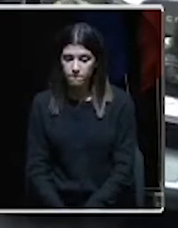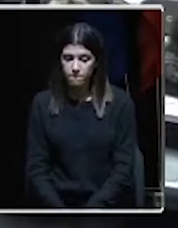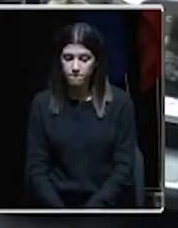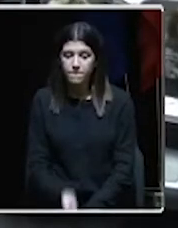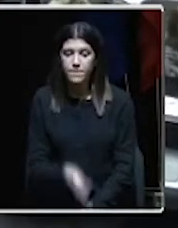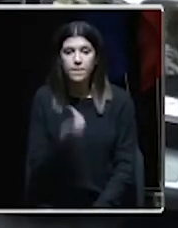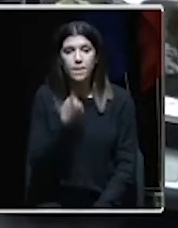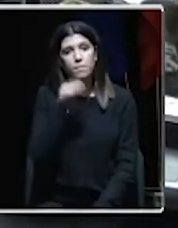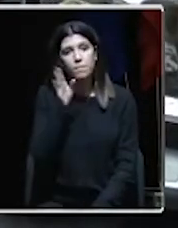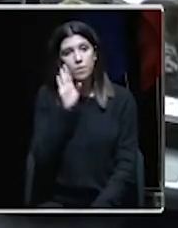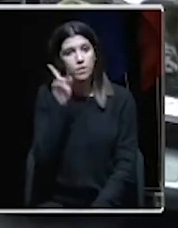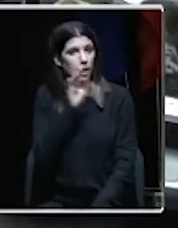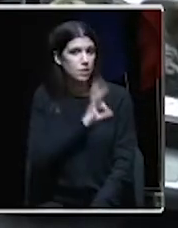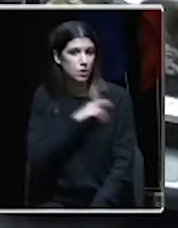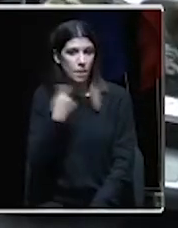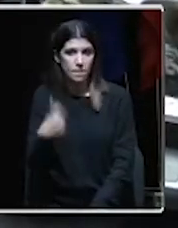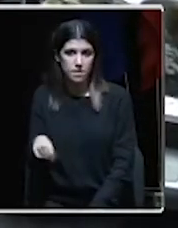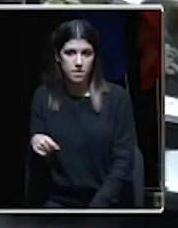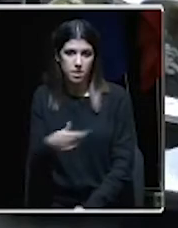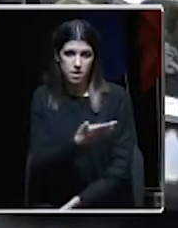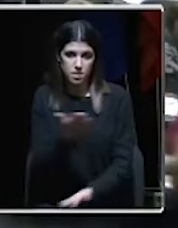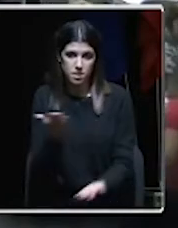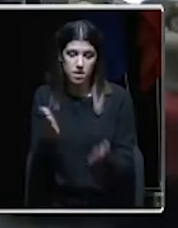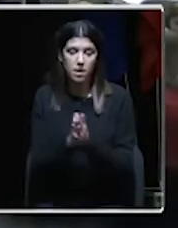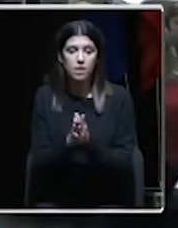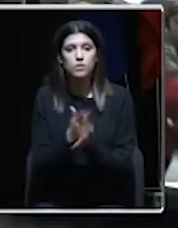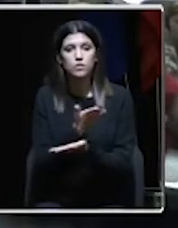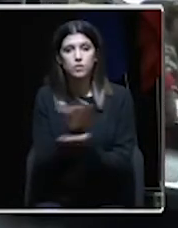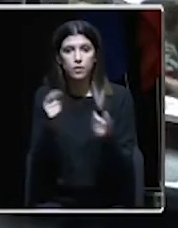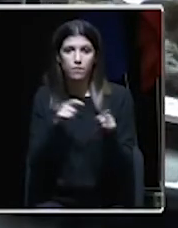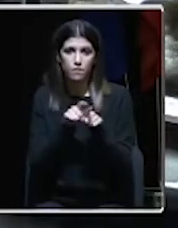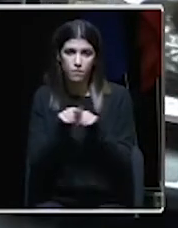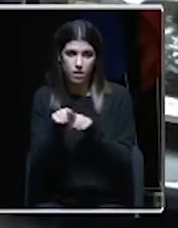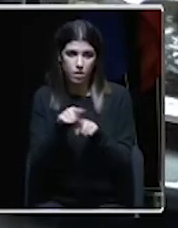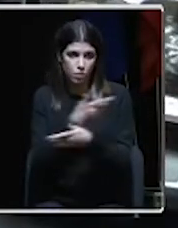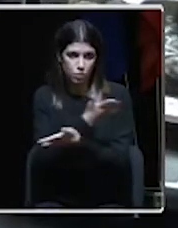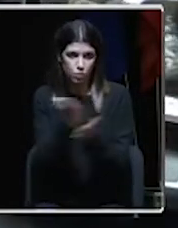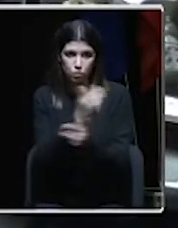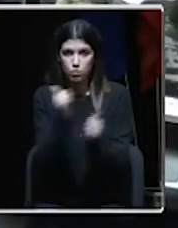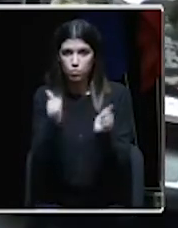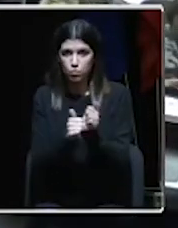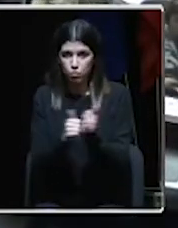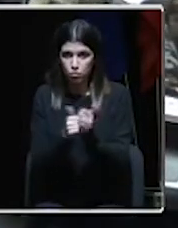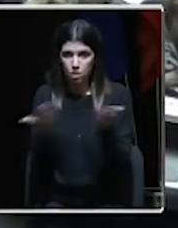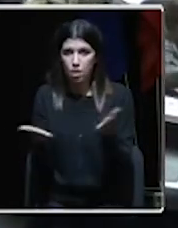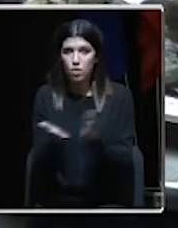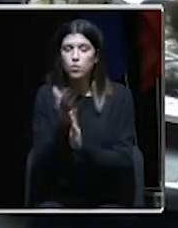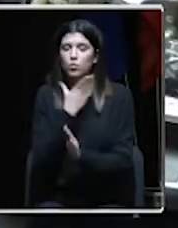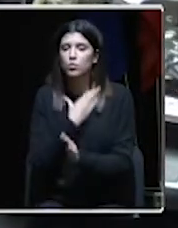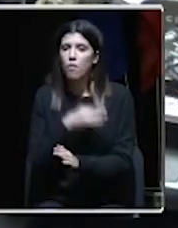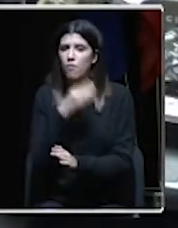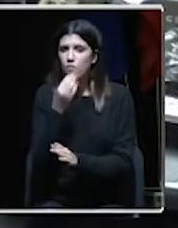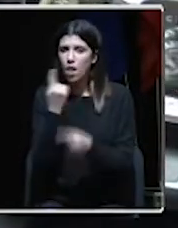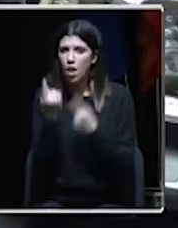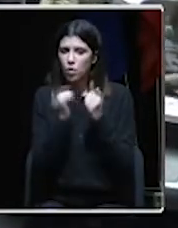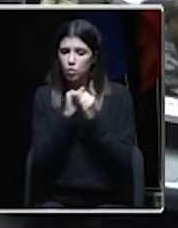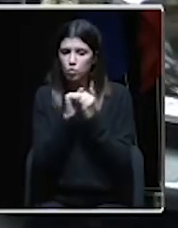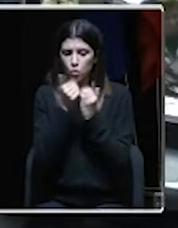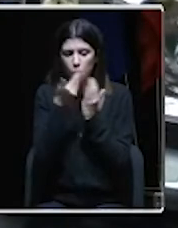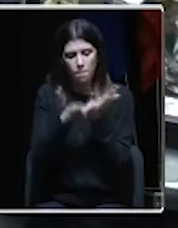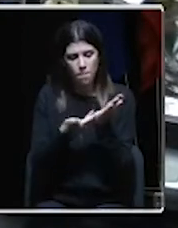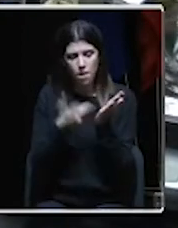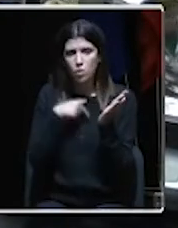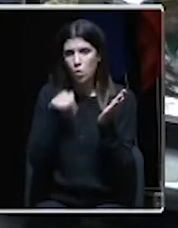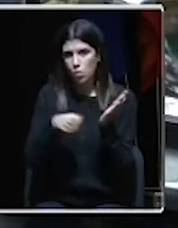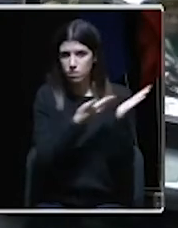Muito boa tarde, Sra. Presidente de Exercício, Sras. E Srs. Vereadores, Srs. E Srs. Deputados. Gostaríamos de fazer referência a alguns documentos que são hoje